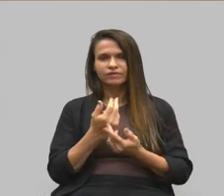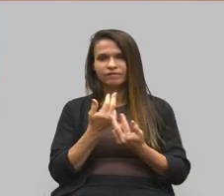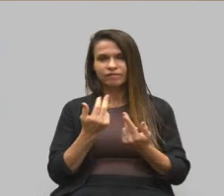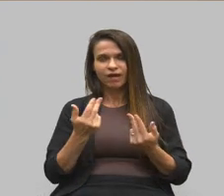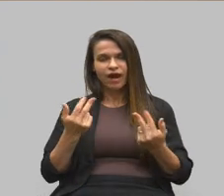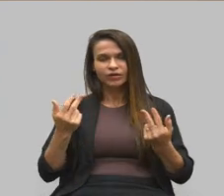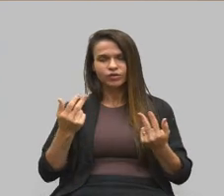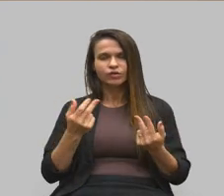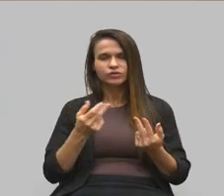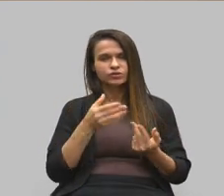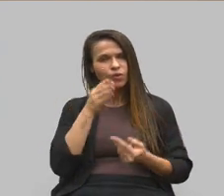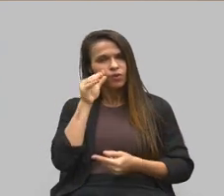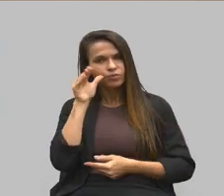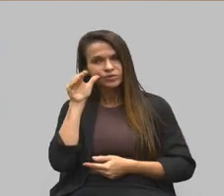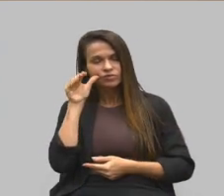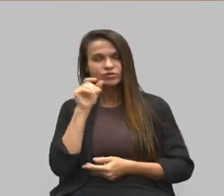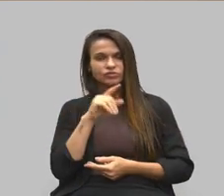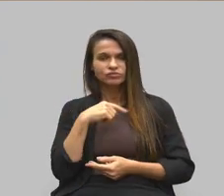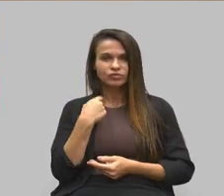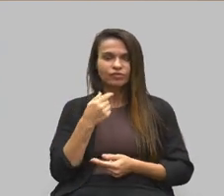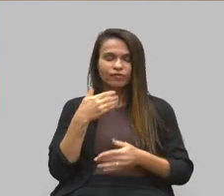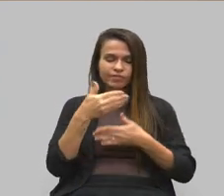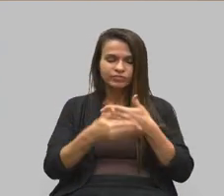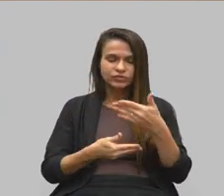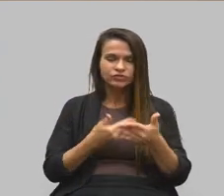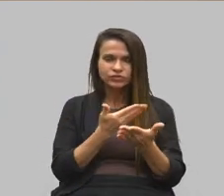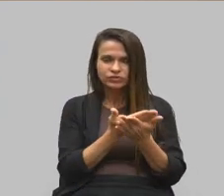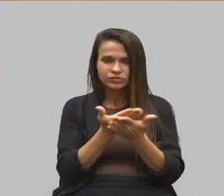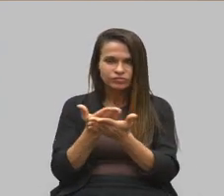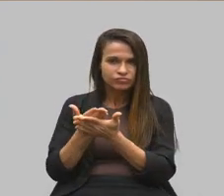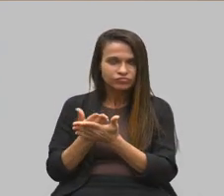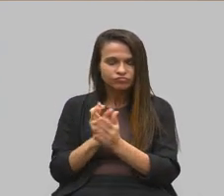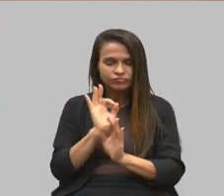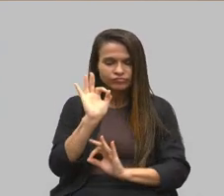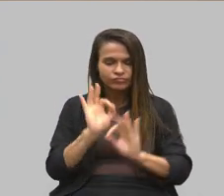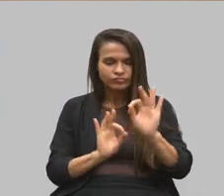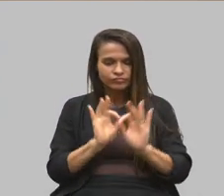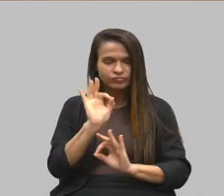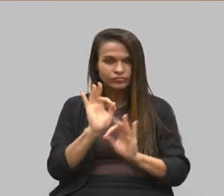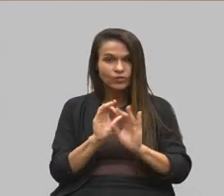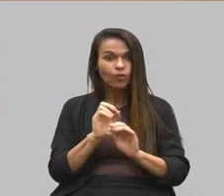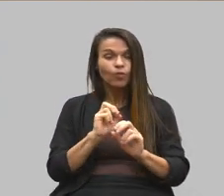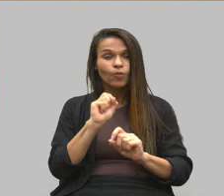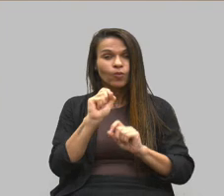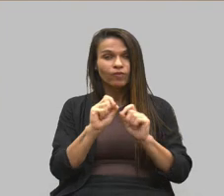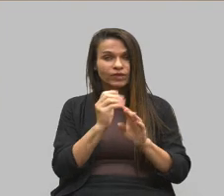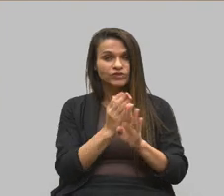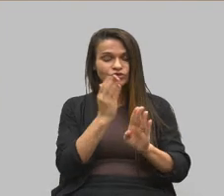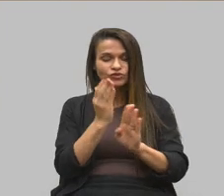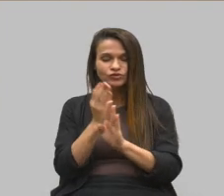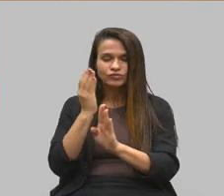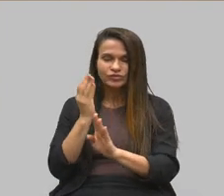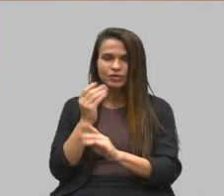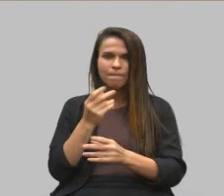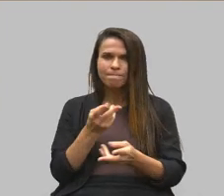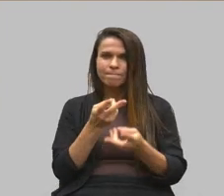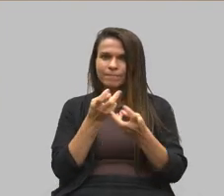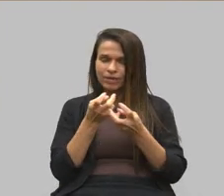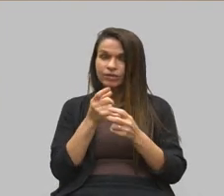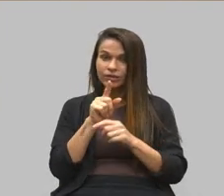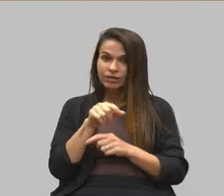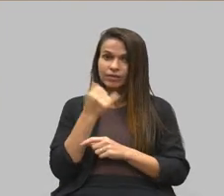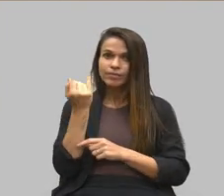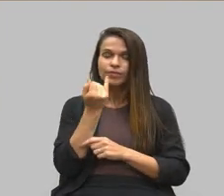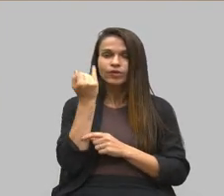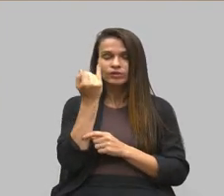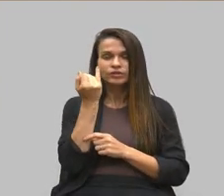observações que a gente vai fazendo que a gente Vai juntando as pecinhas do que vem sendo descoberto e que a gente vê o quanto que a gente é importante